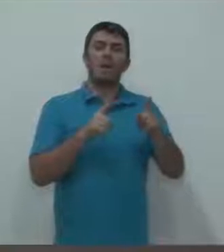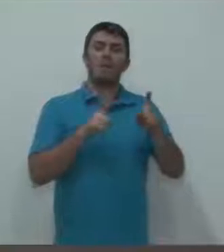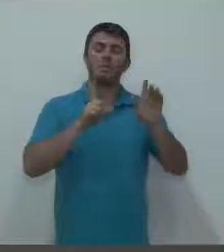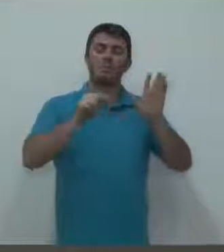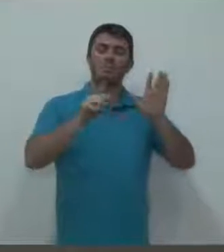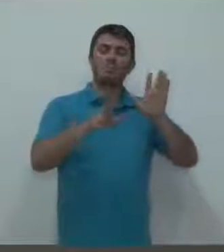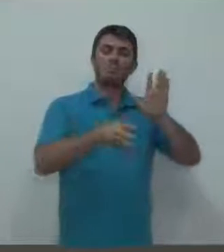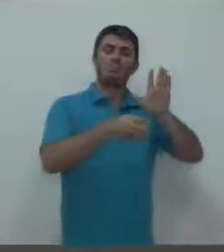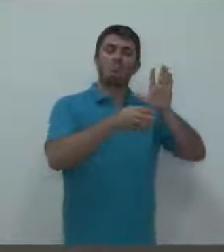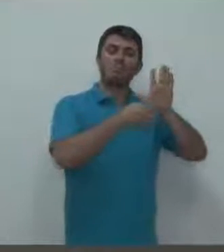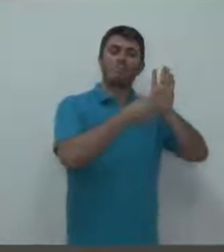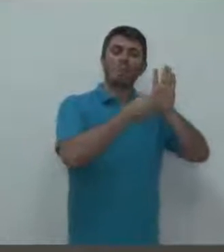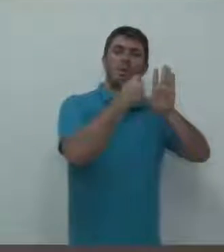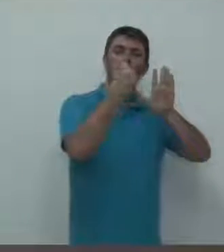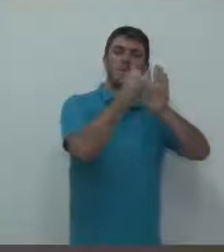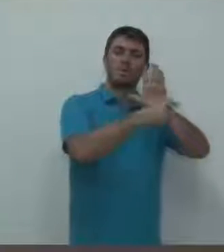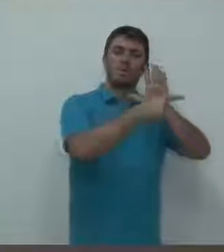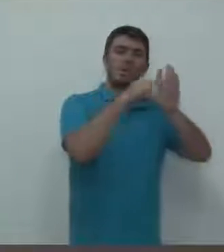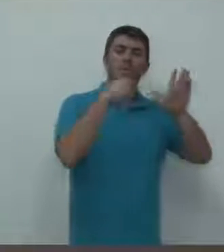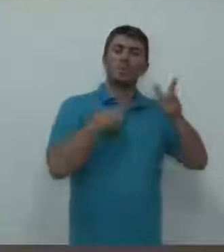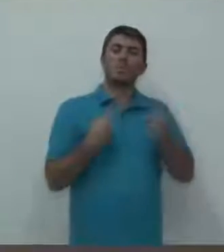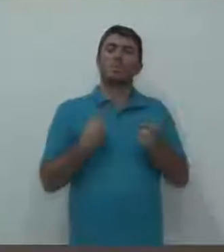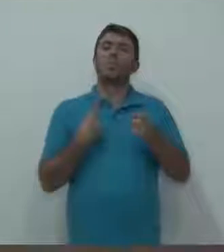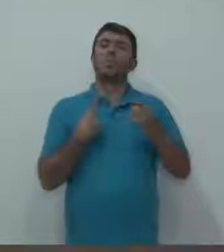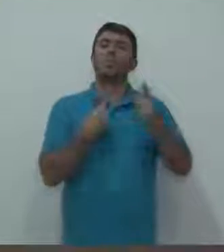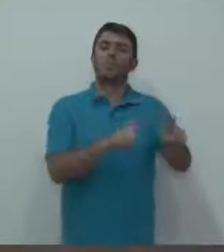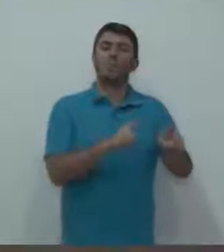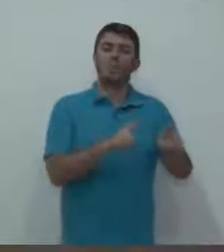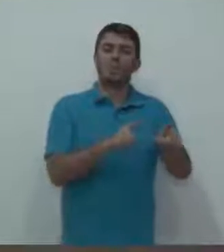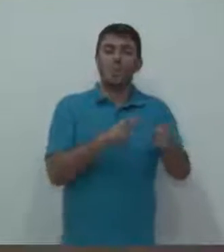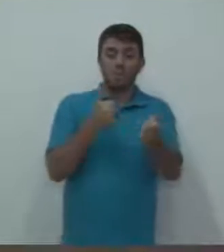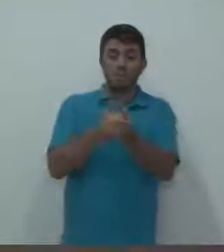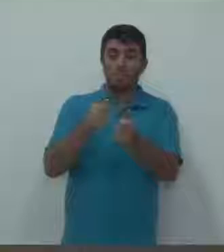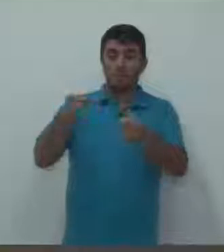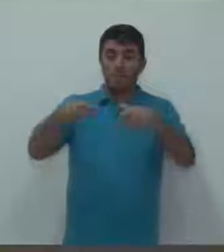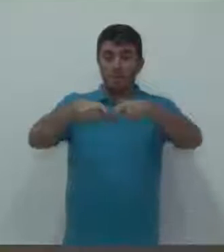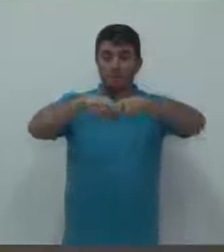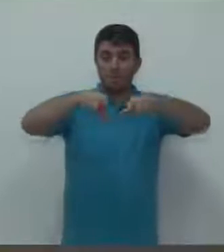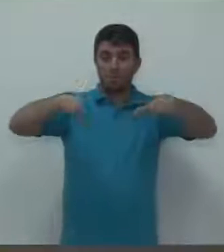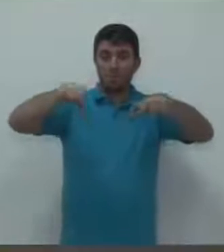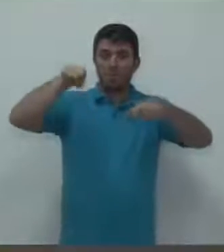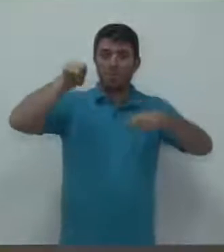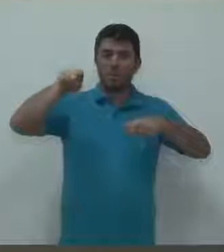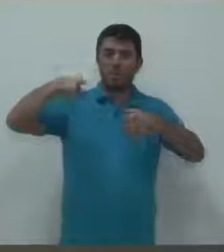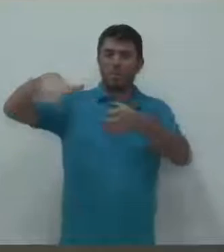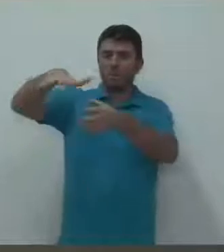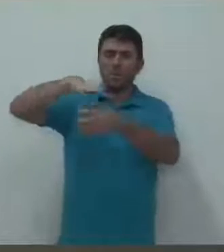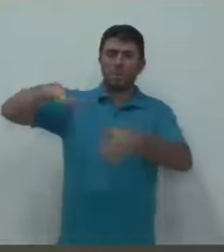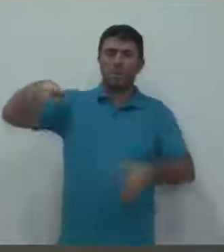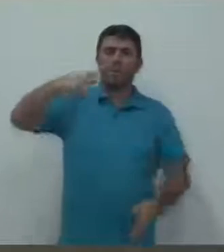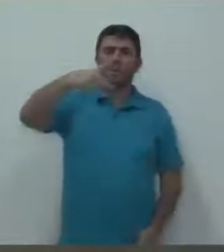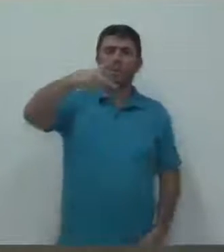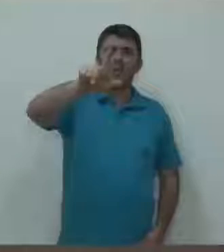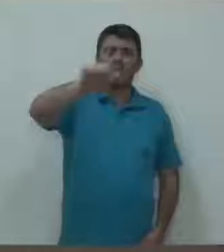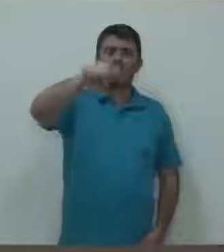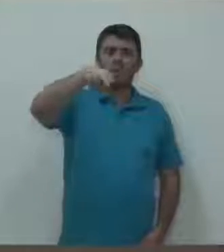de um alagamento nesse trecho do lado do campo, ali na região da Planalto. Obrigado.